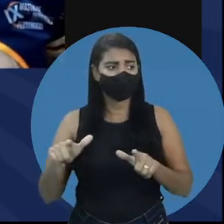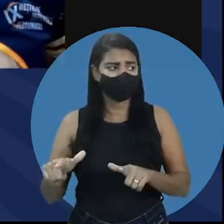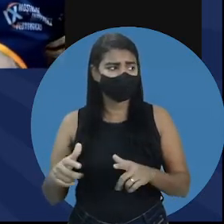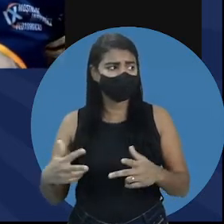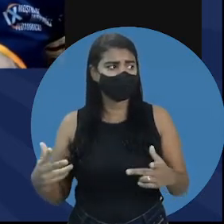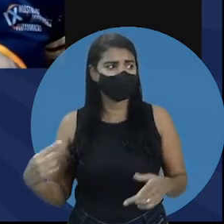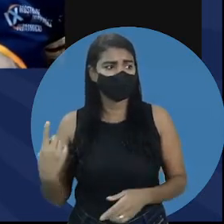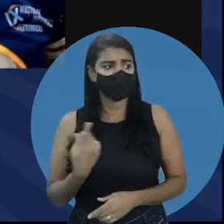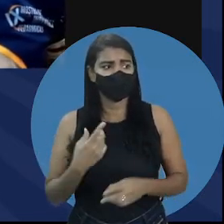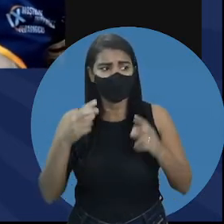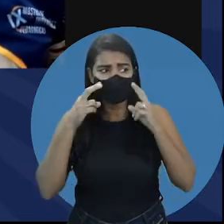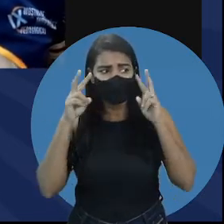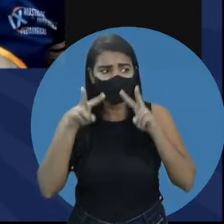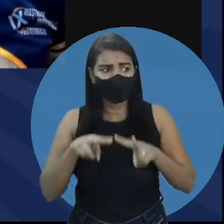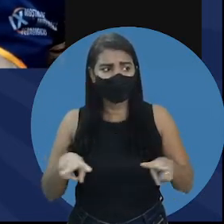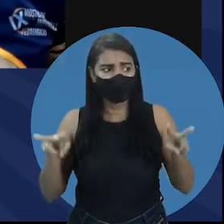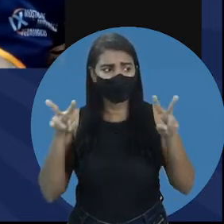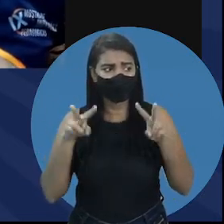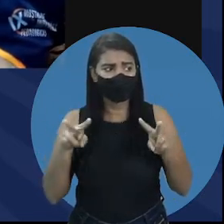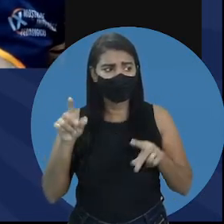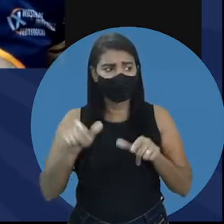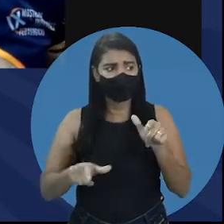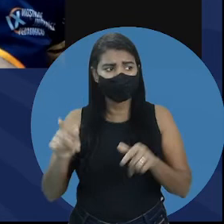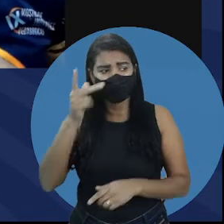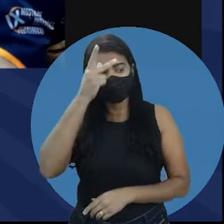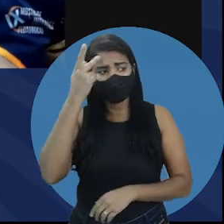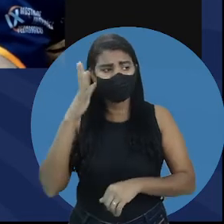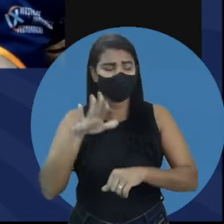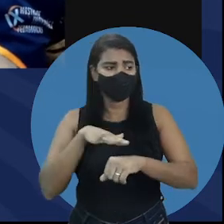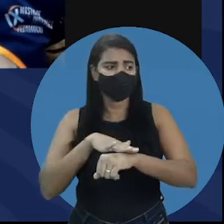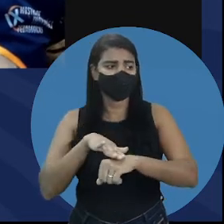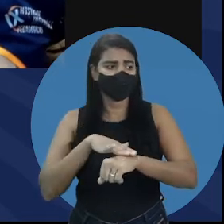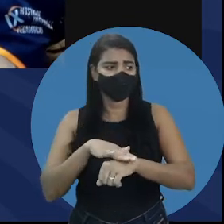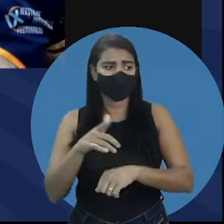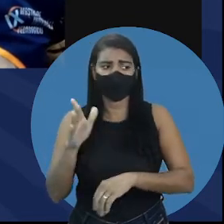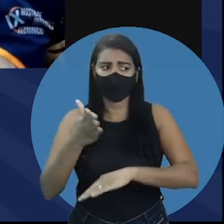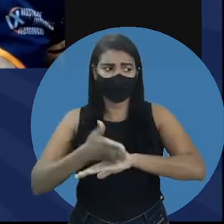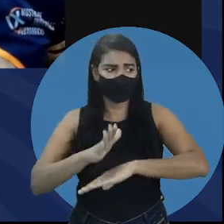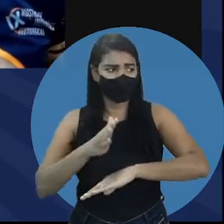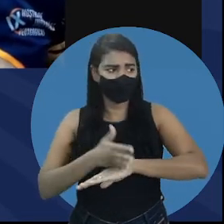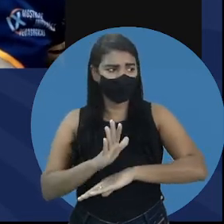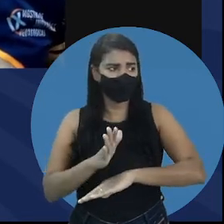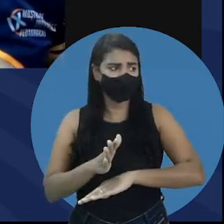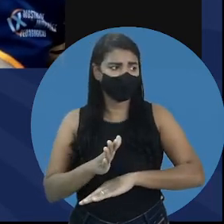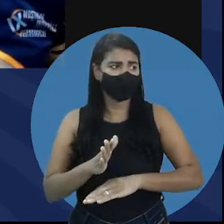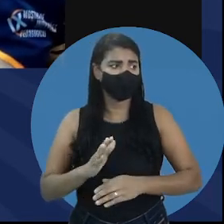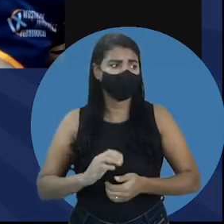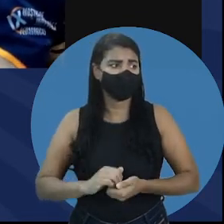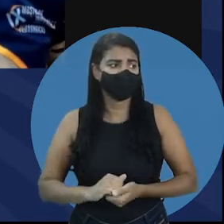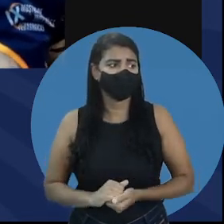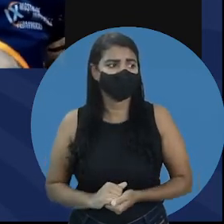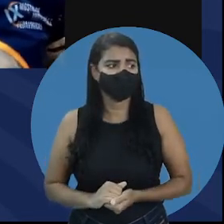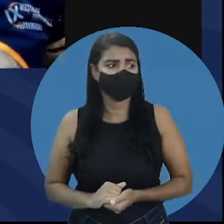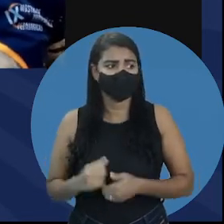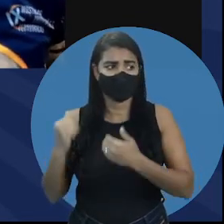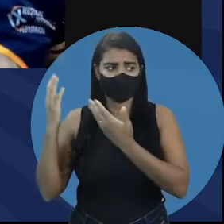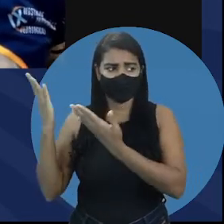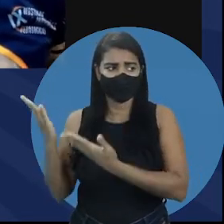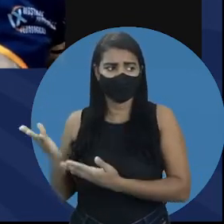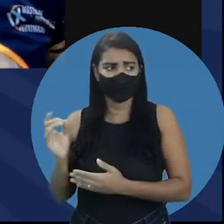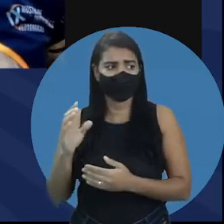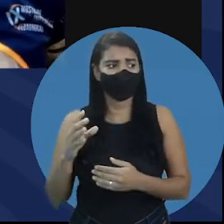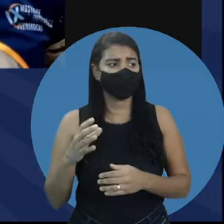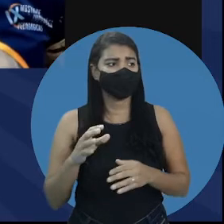na nossa visão e na visão das pessoas que a gente conversou, não é prático. Isso aqui é só piloto, essa aqui é só a parte do